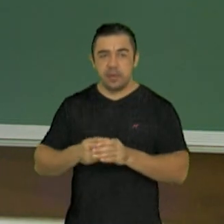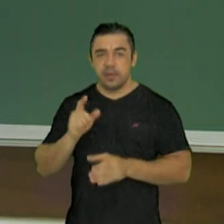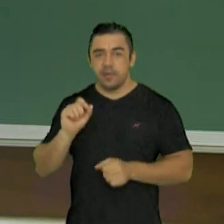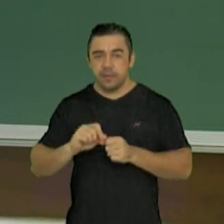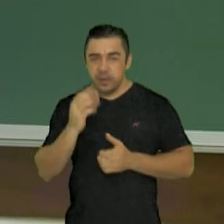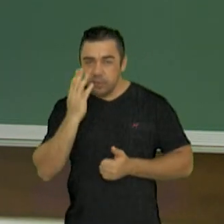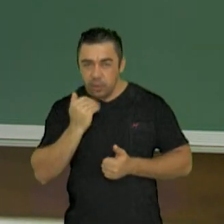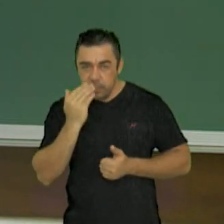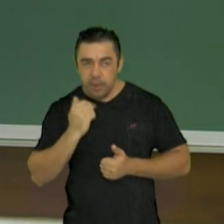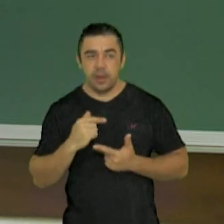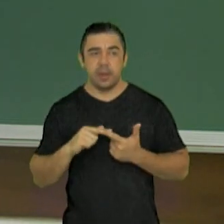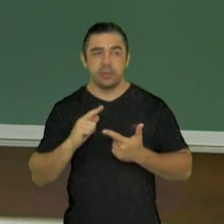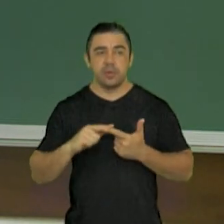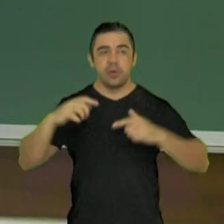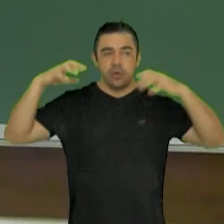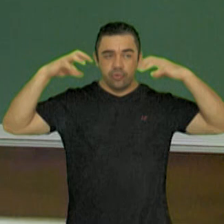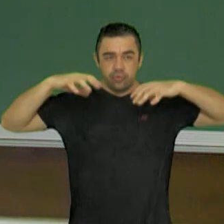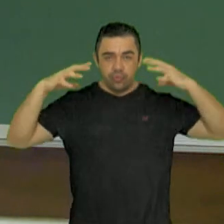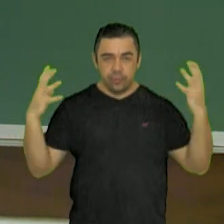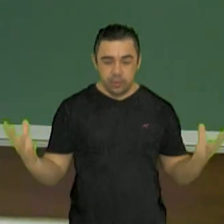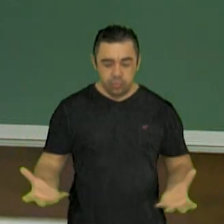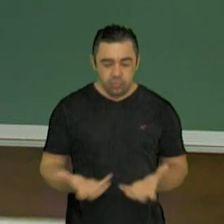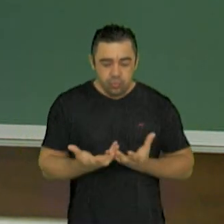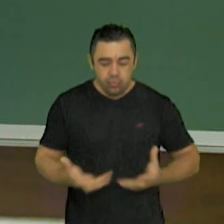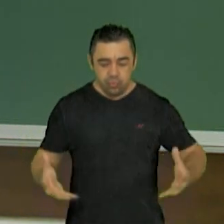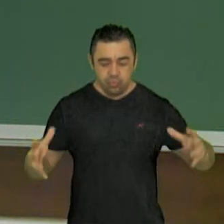contém água da chuva, ainda fica sendo